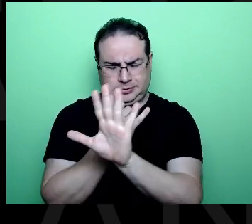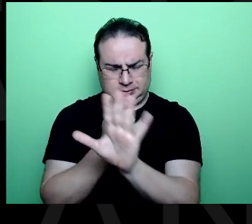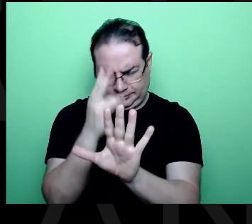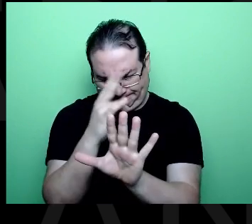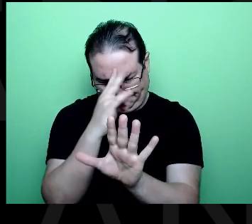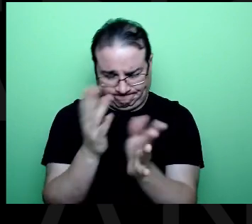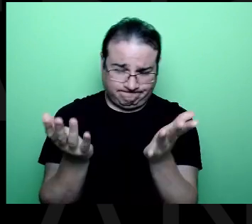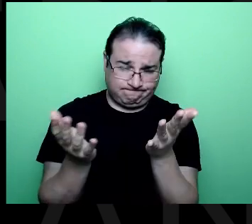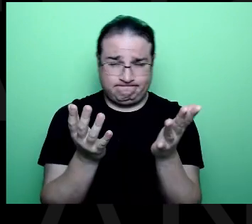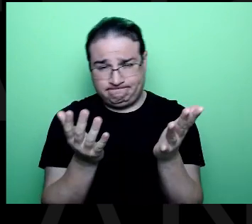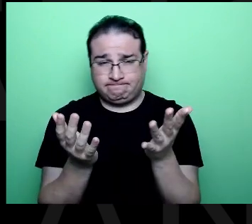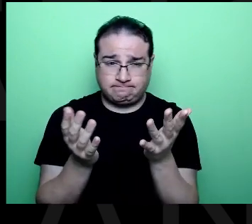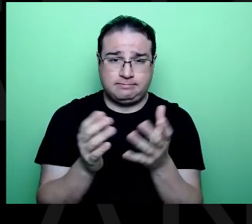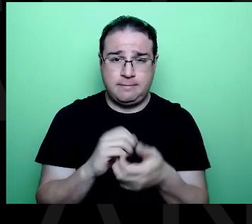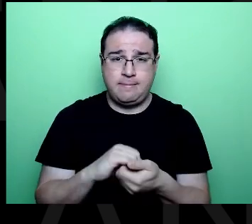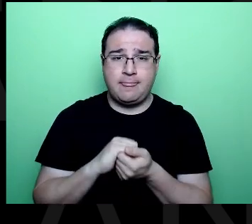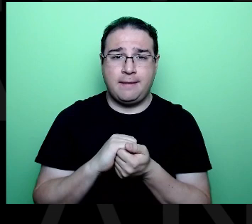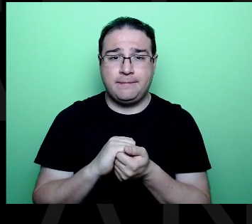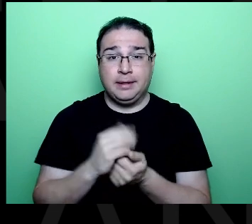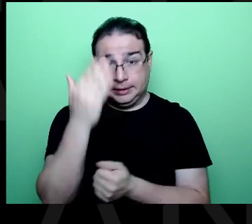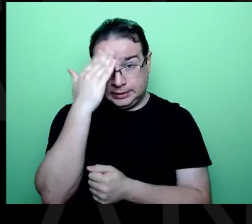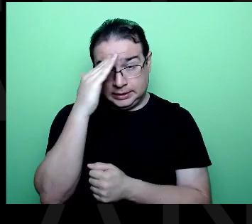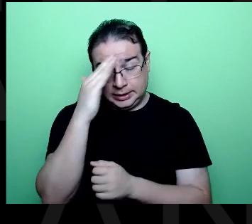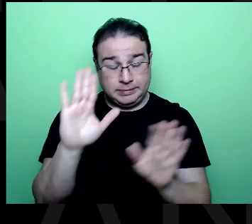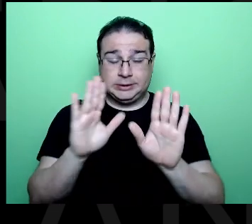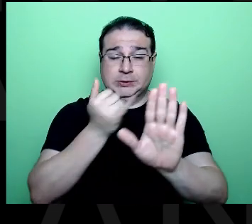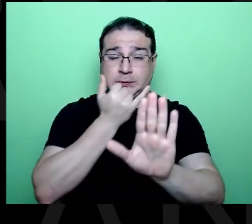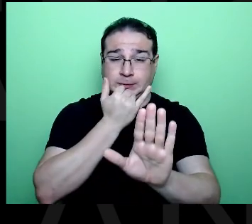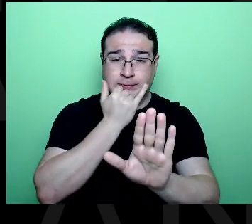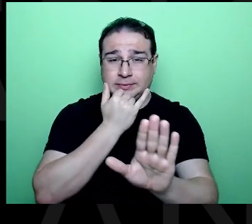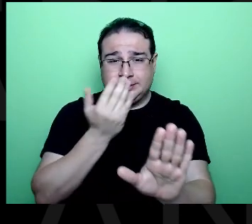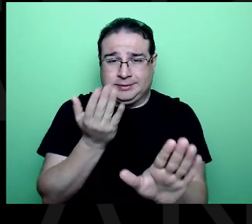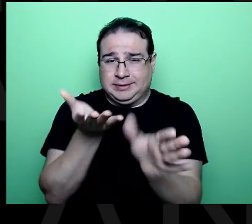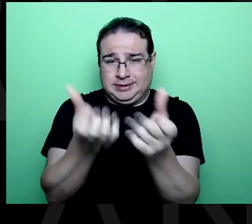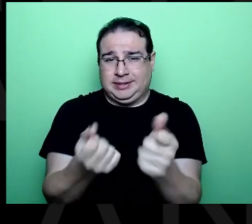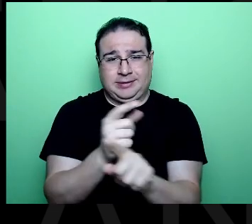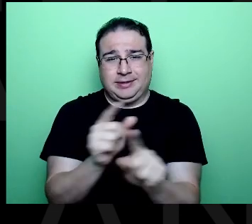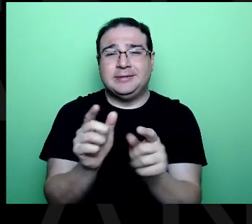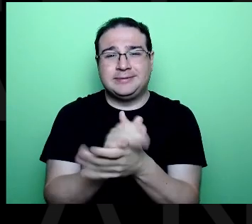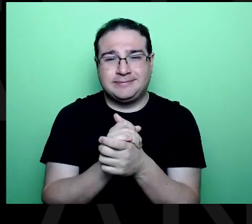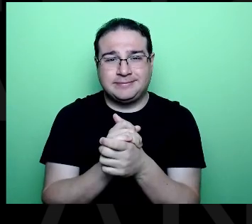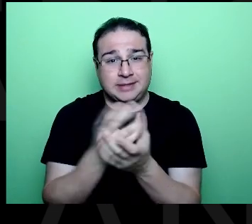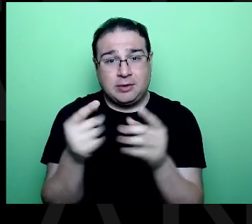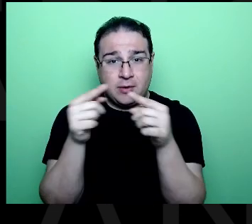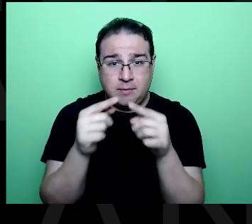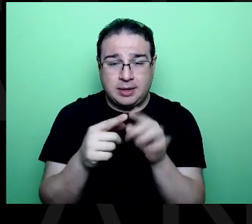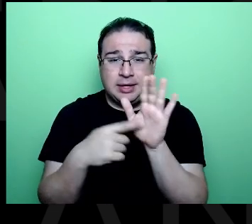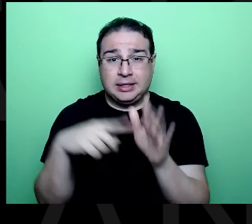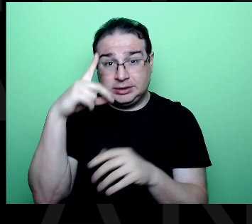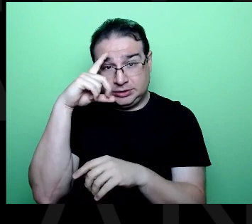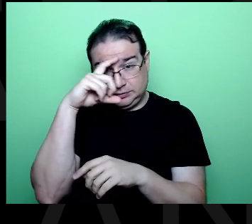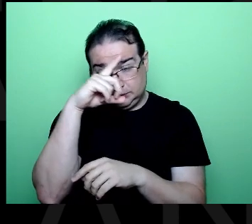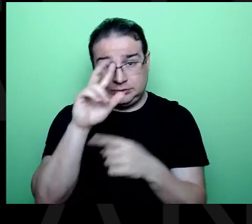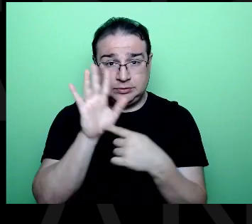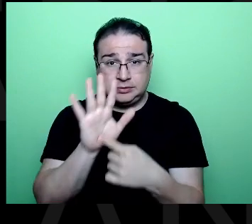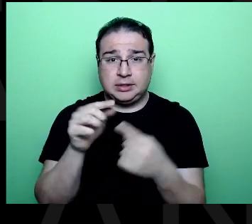não engoliu muito essa história, né? E entendeu, mas não engoliu, né?